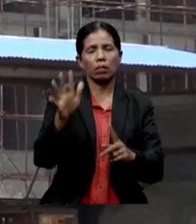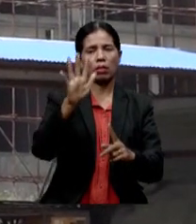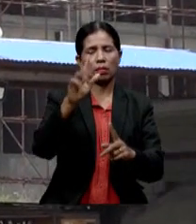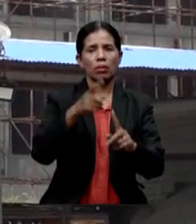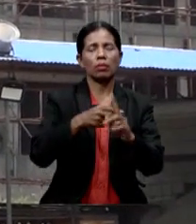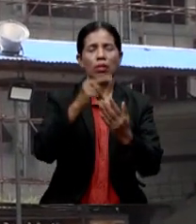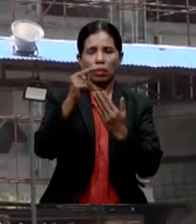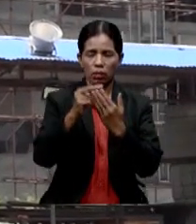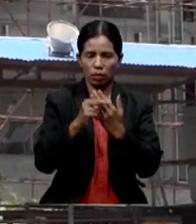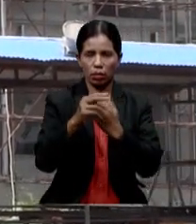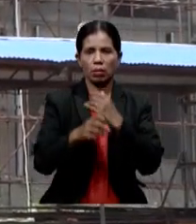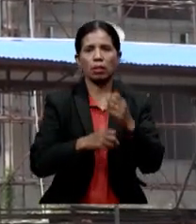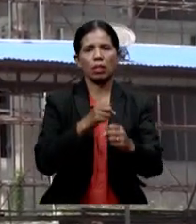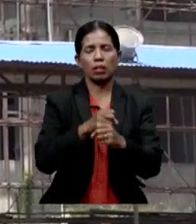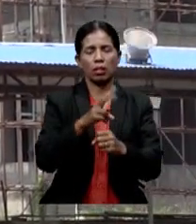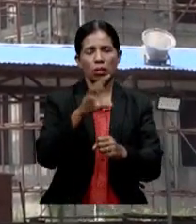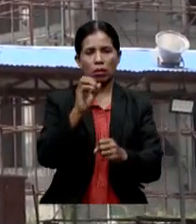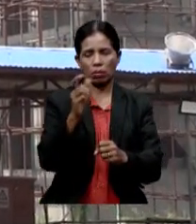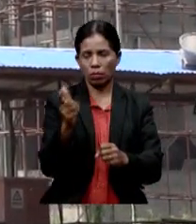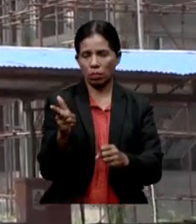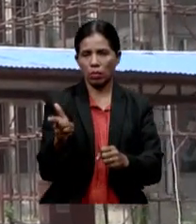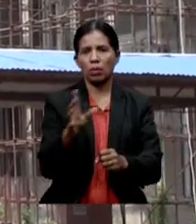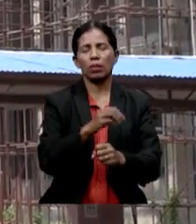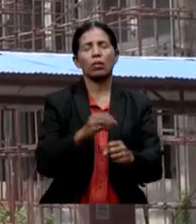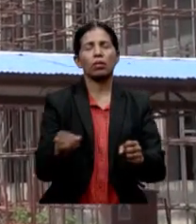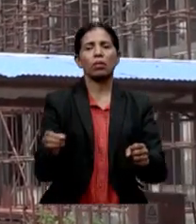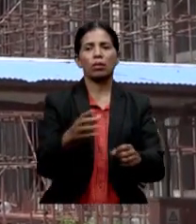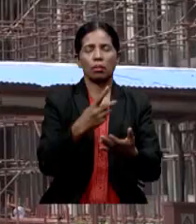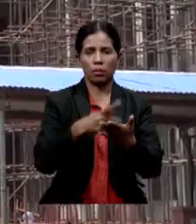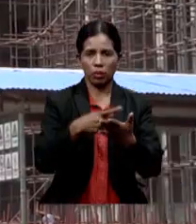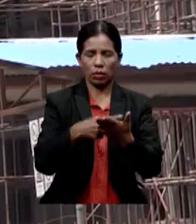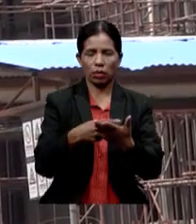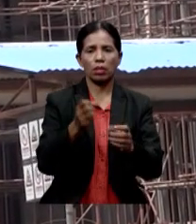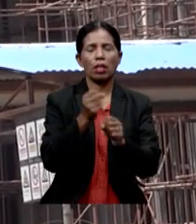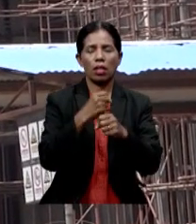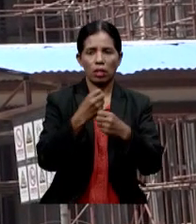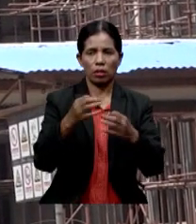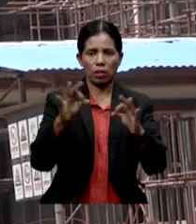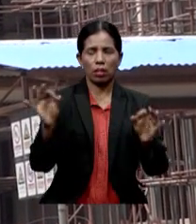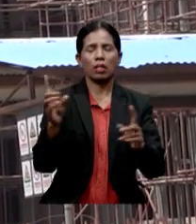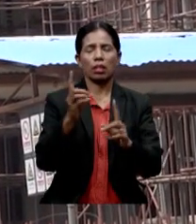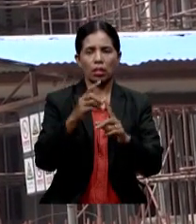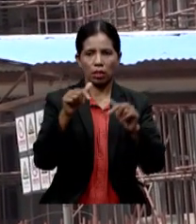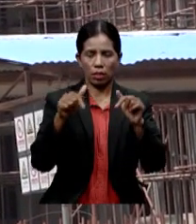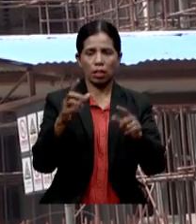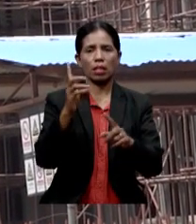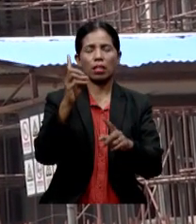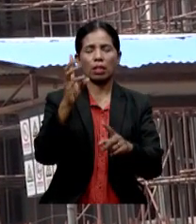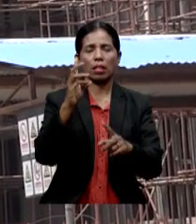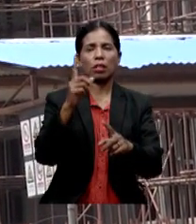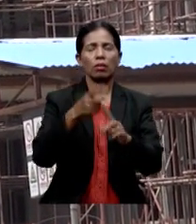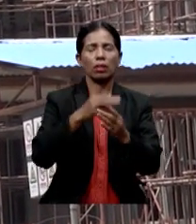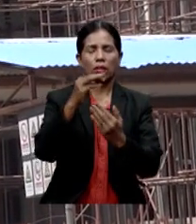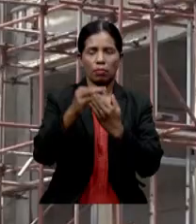fula novembro, tina Rihurua Ruanulu, no tuir contrato, projeto ni conclui ona e a Loron Nen fula março, tina